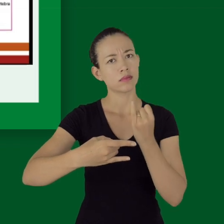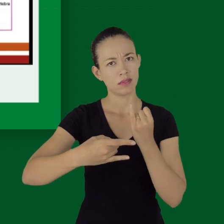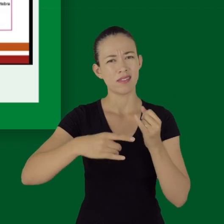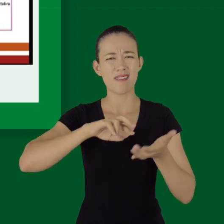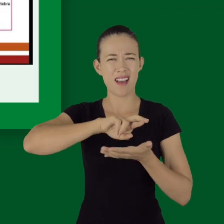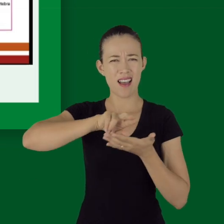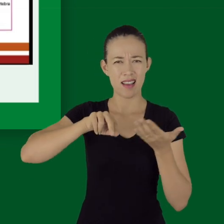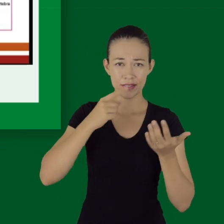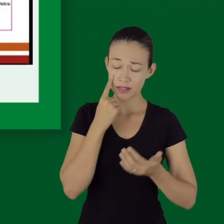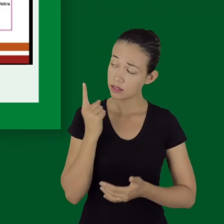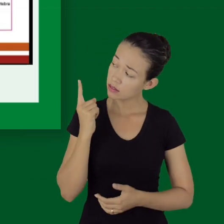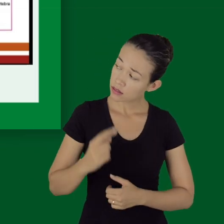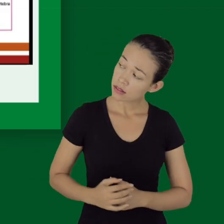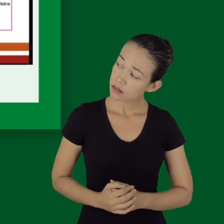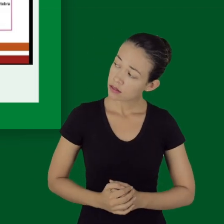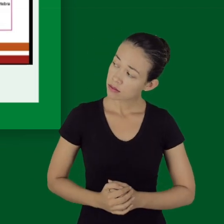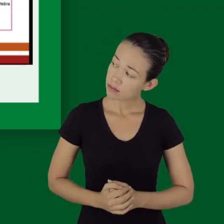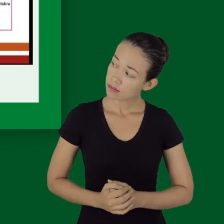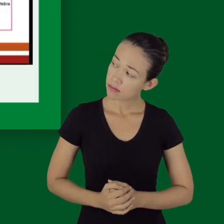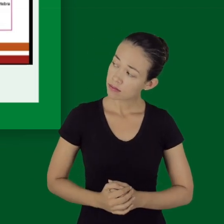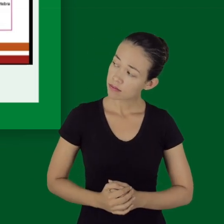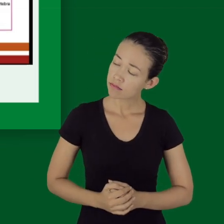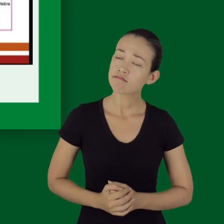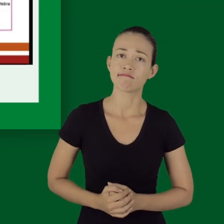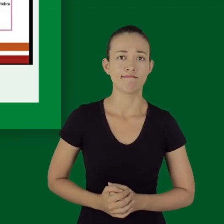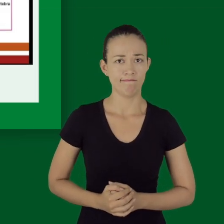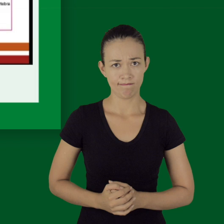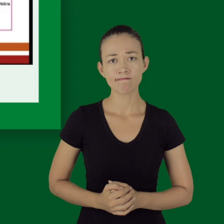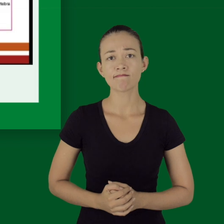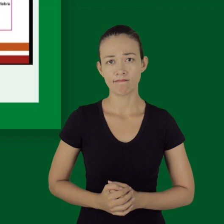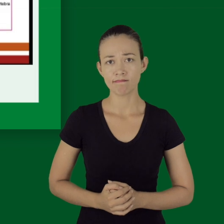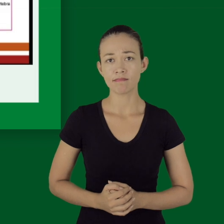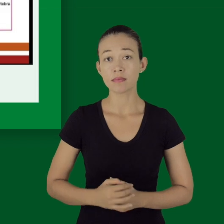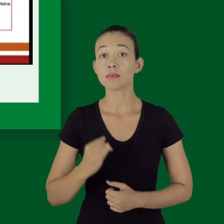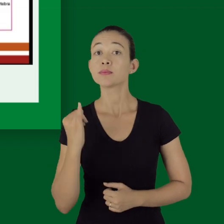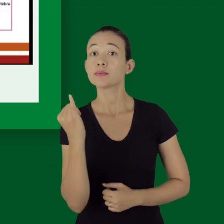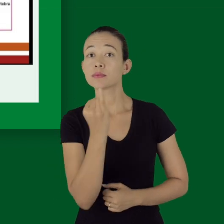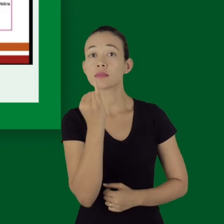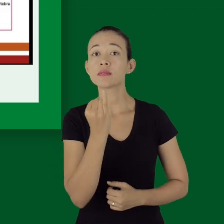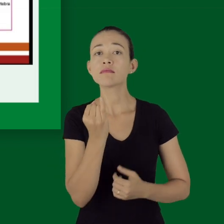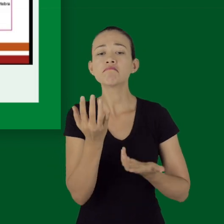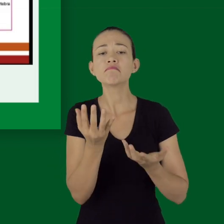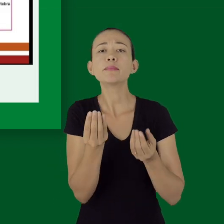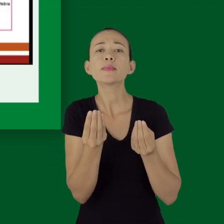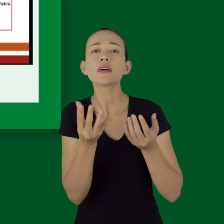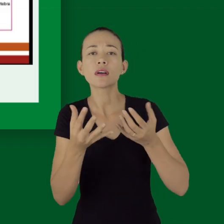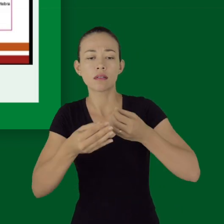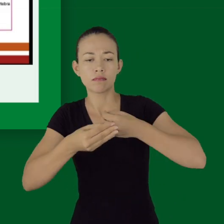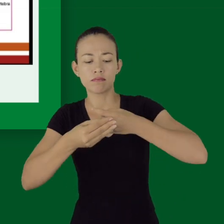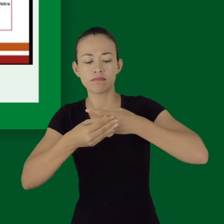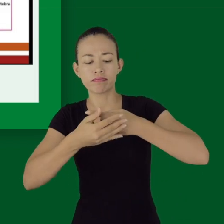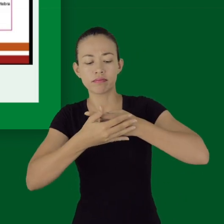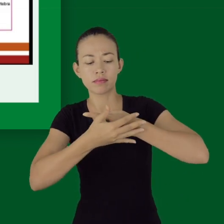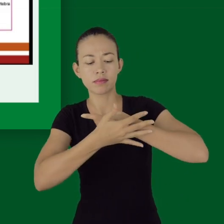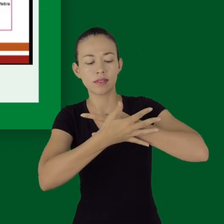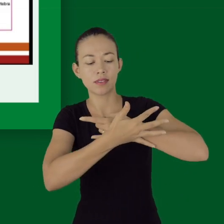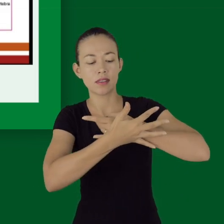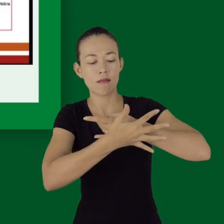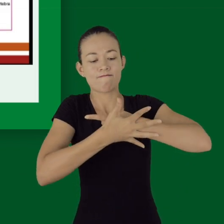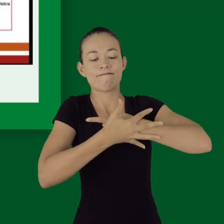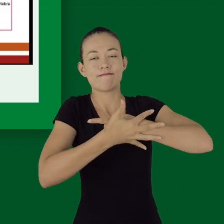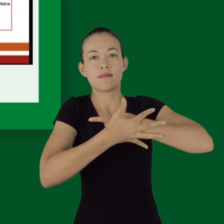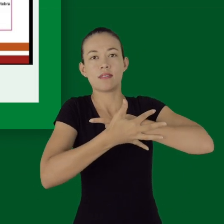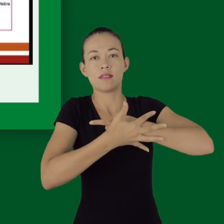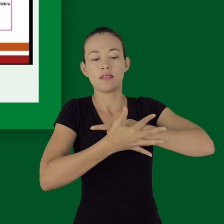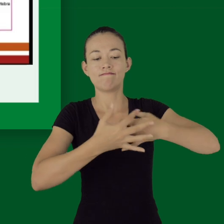processo transverso, todos são muito importantes para acomodar essas raízes que estão saindo, né? Os nervos espinhais